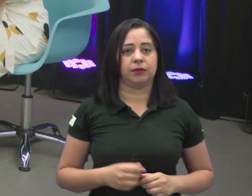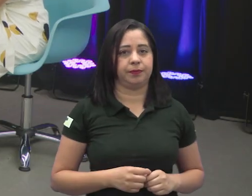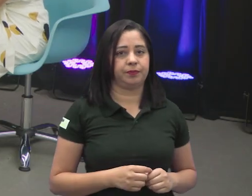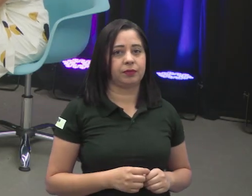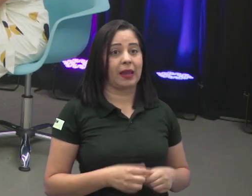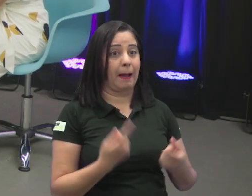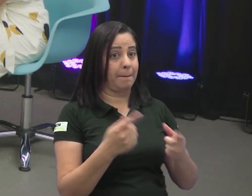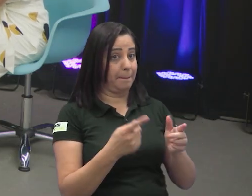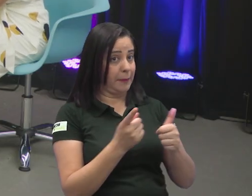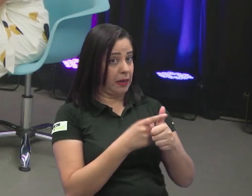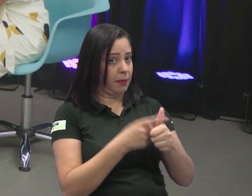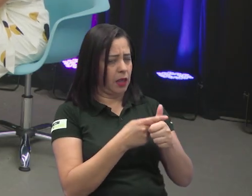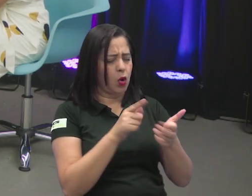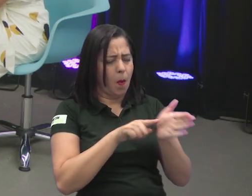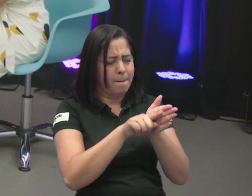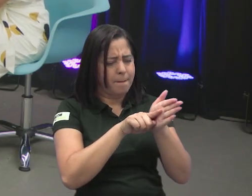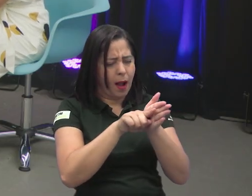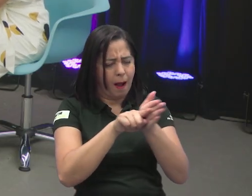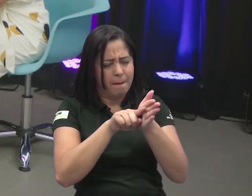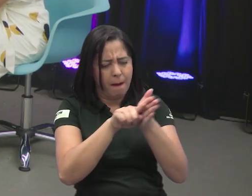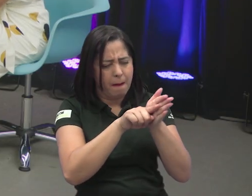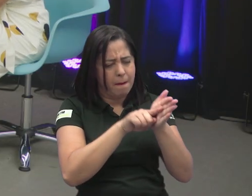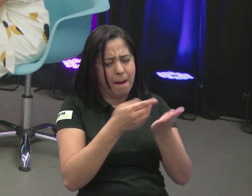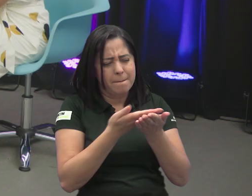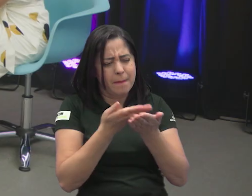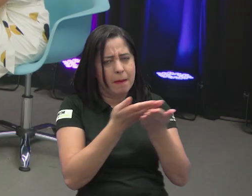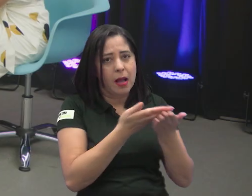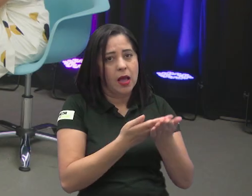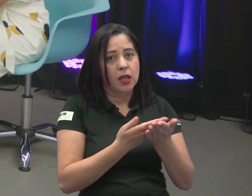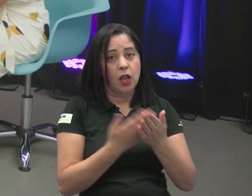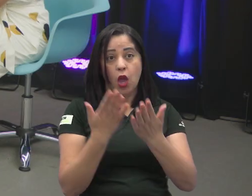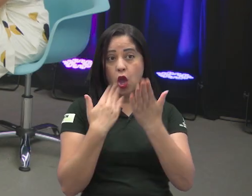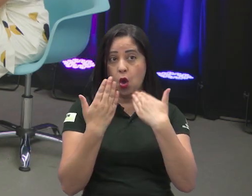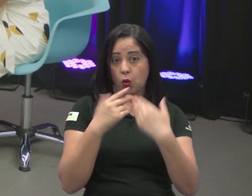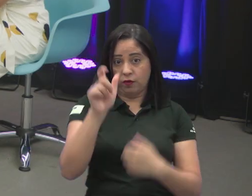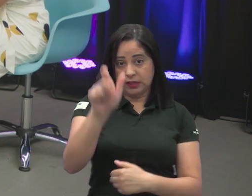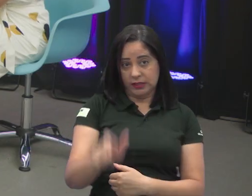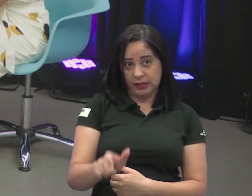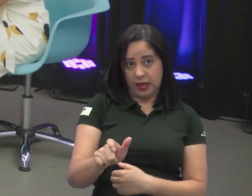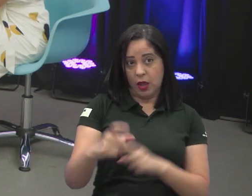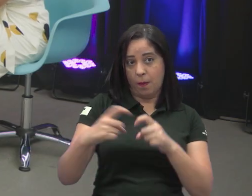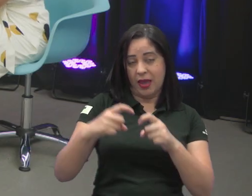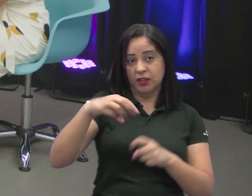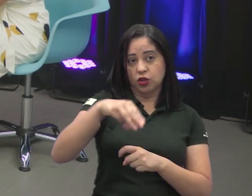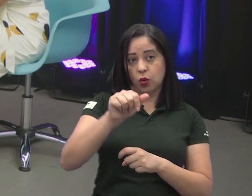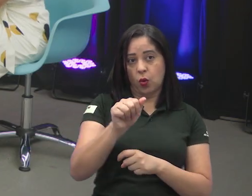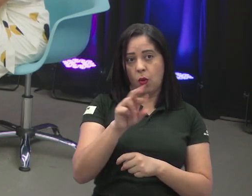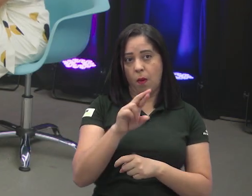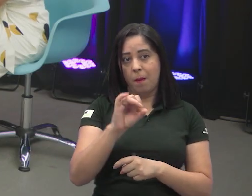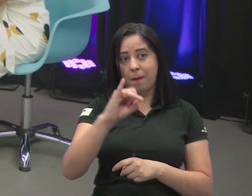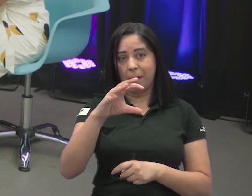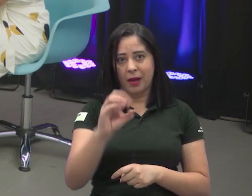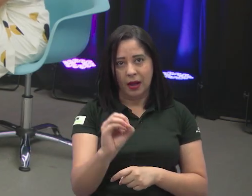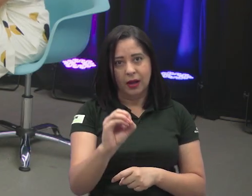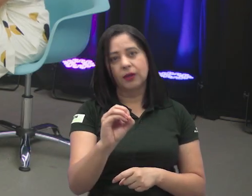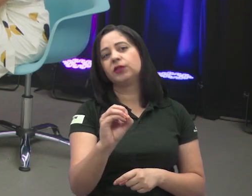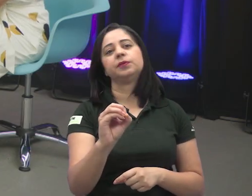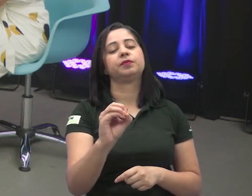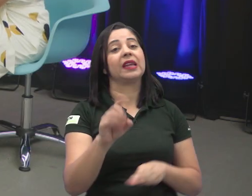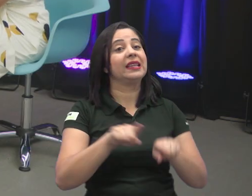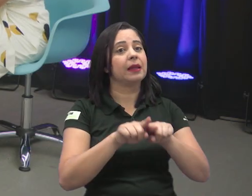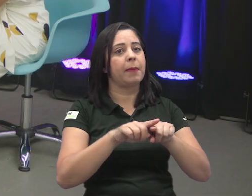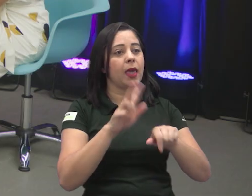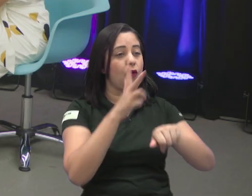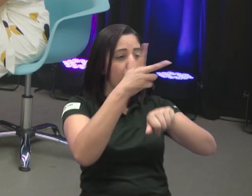eu estudei muito, né? Conversei muito com o doutor Mário Jorge e também vi muitos